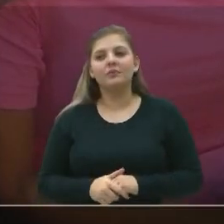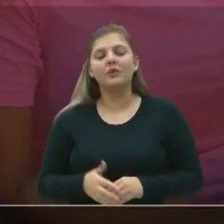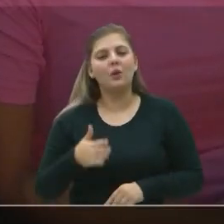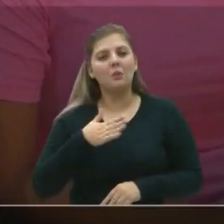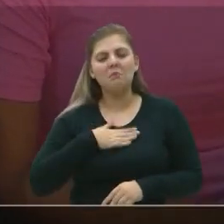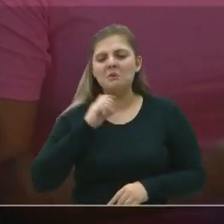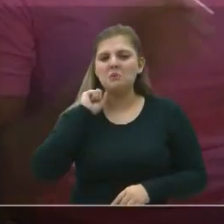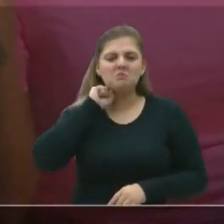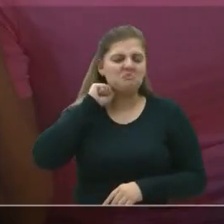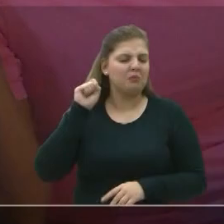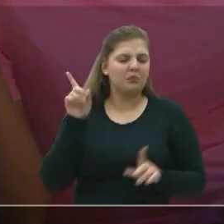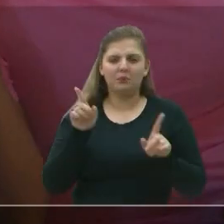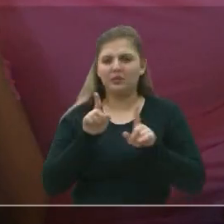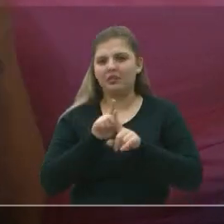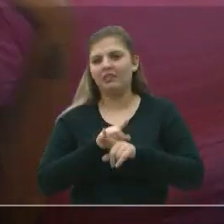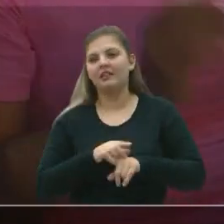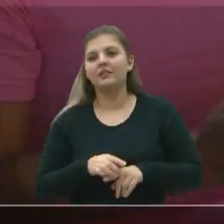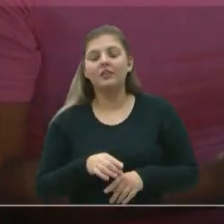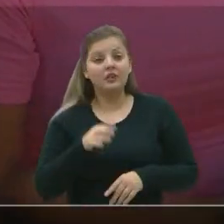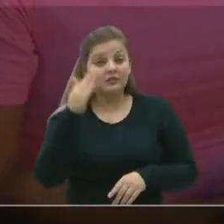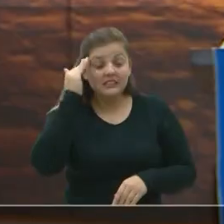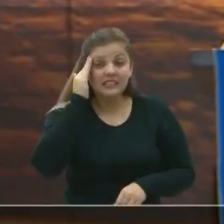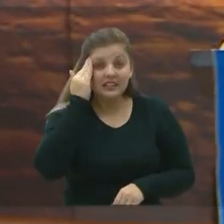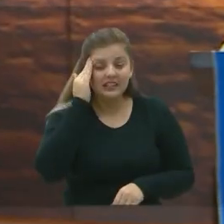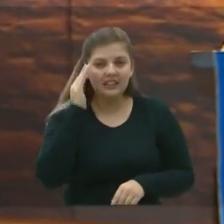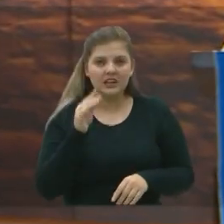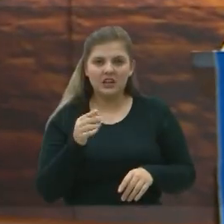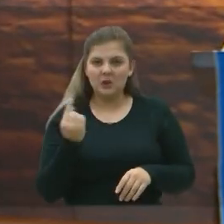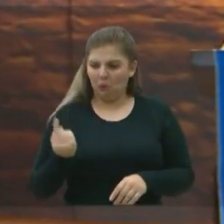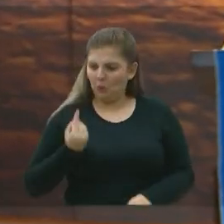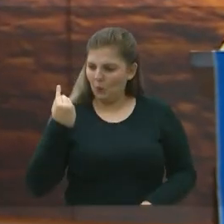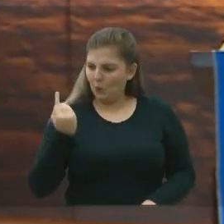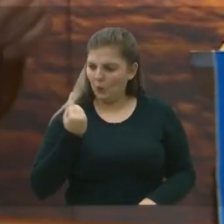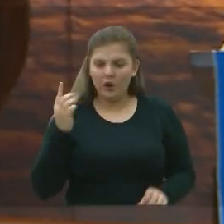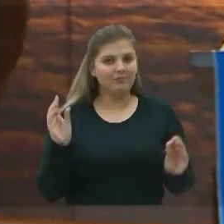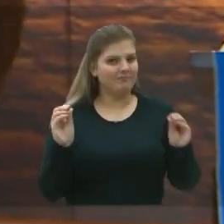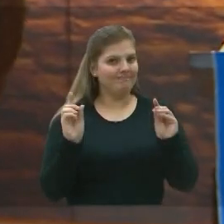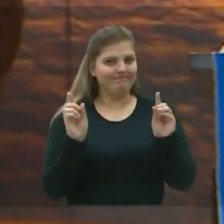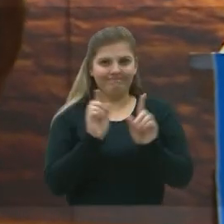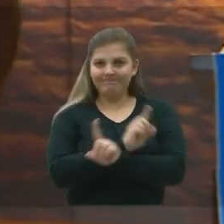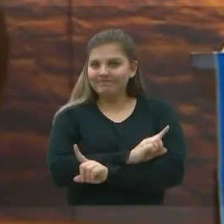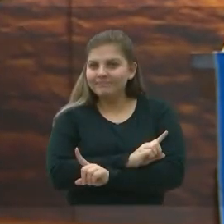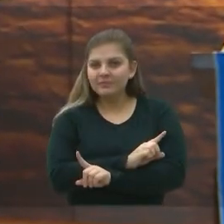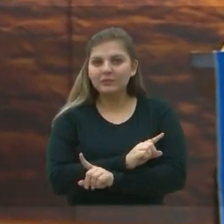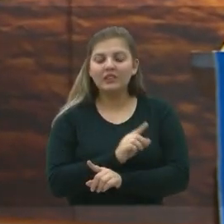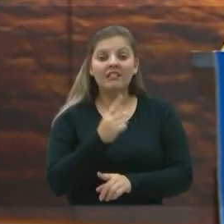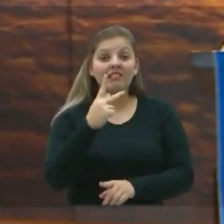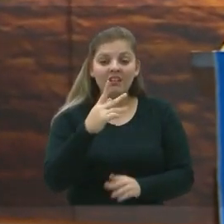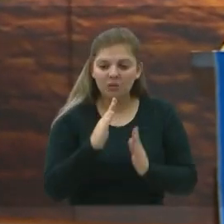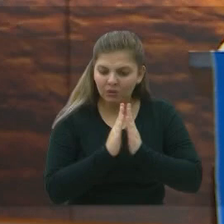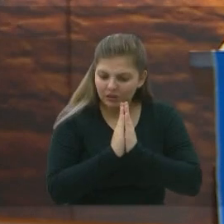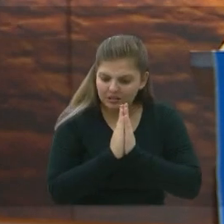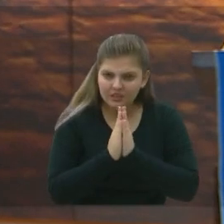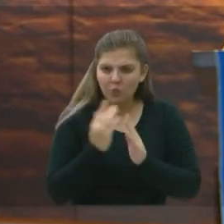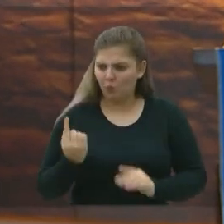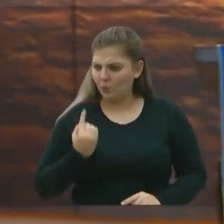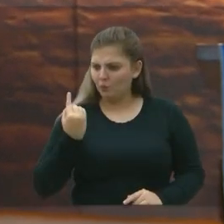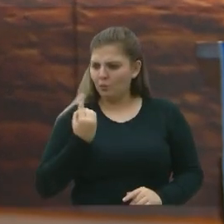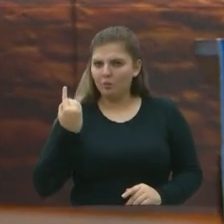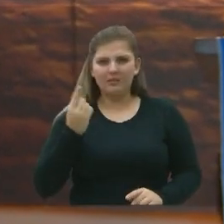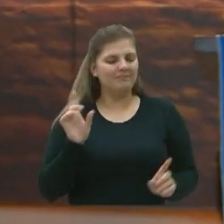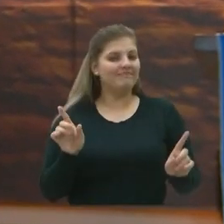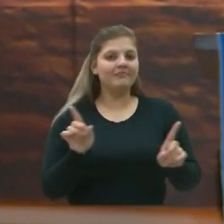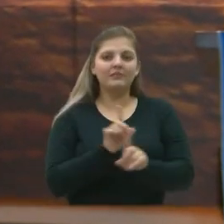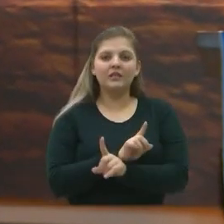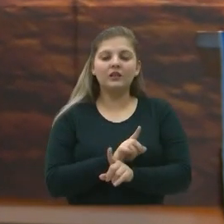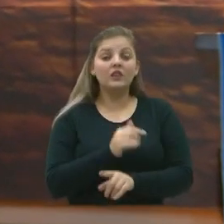pescoço, é para você entender que você não está sozinho nas suas batalhas, você não está sozinho na sua oração. Então diga para o irmão que está aí